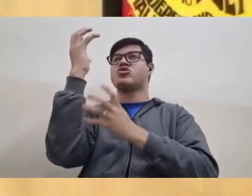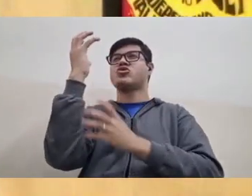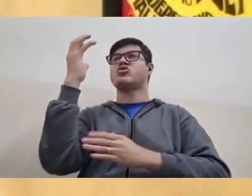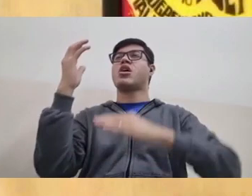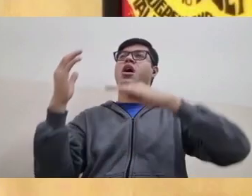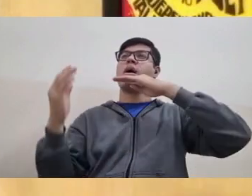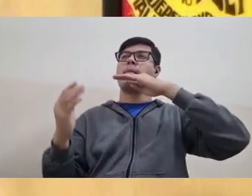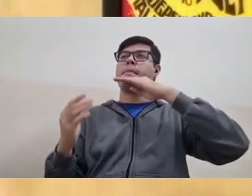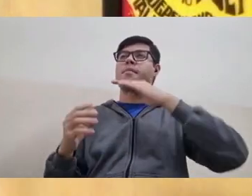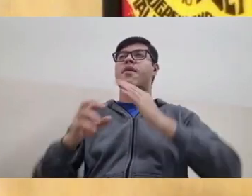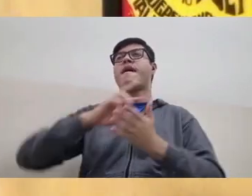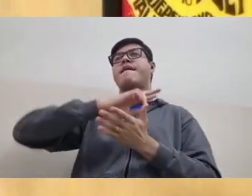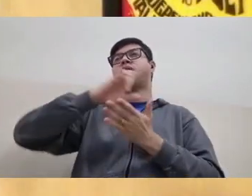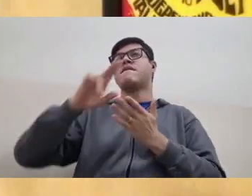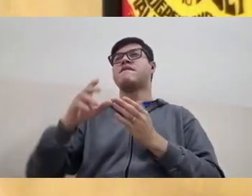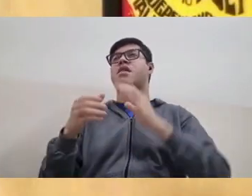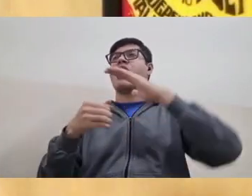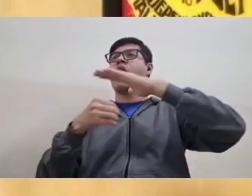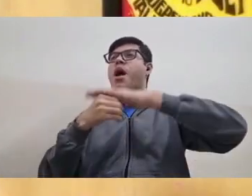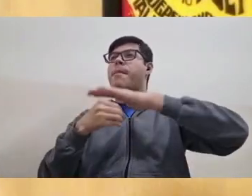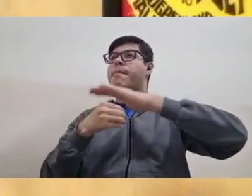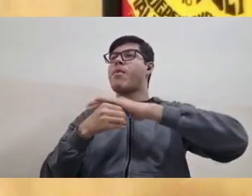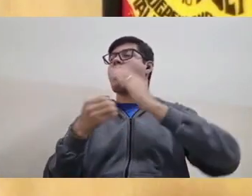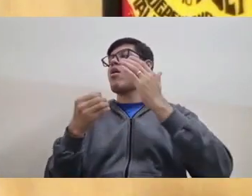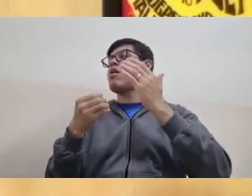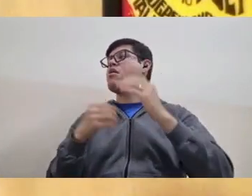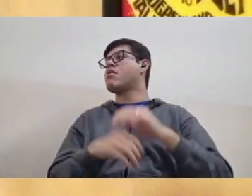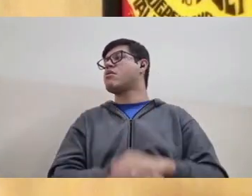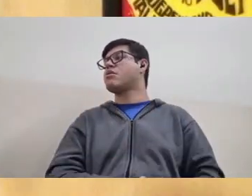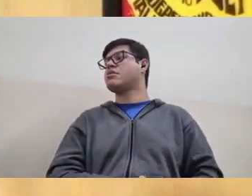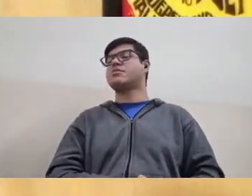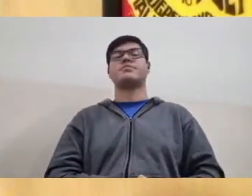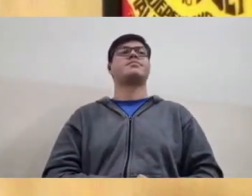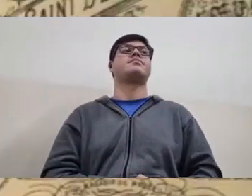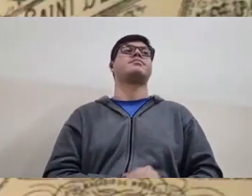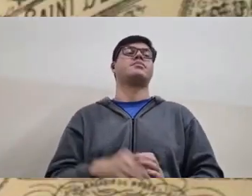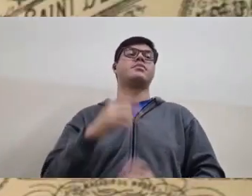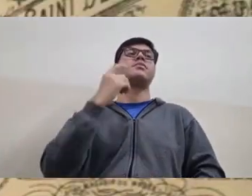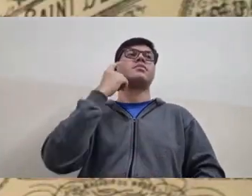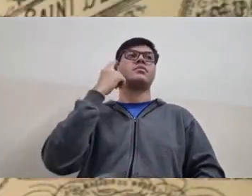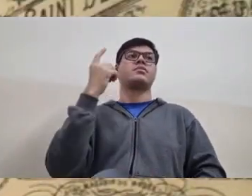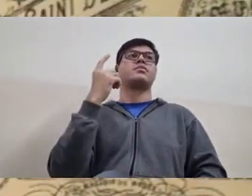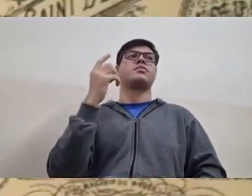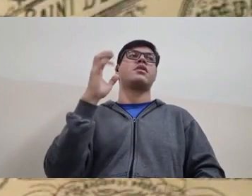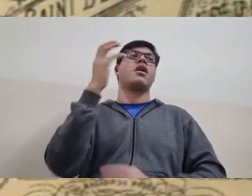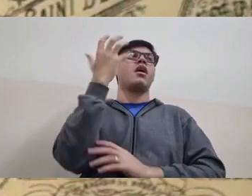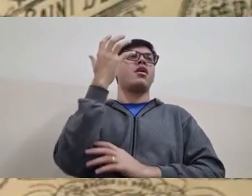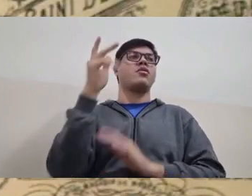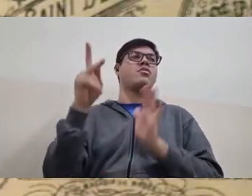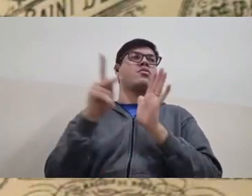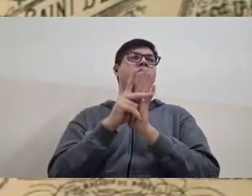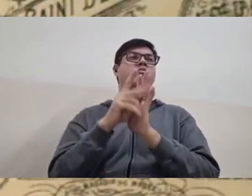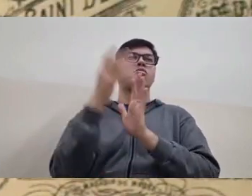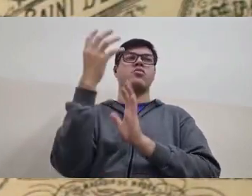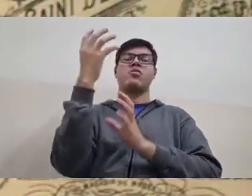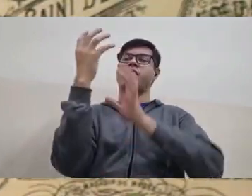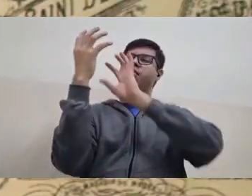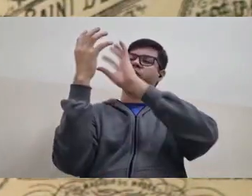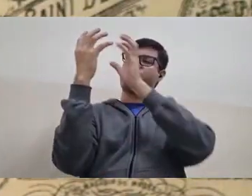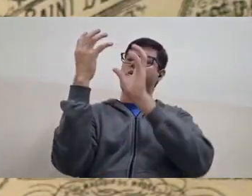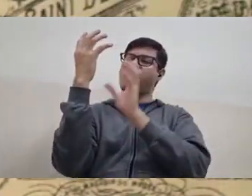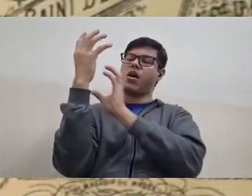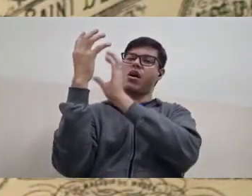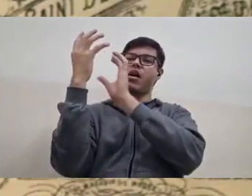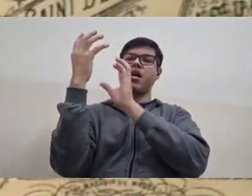manga, amora. É uma ideia plantar árvores frutíferas, só que a gente não pode só se firmar